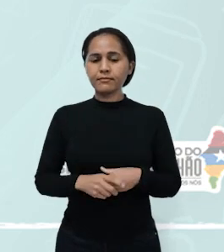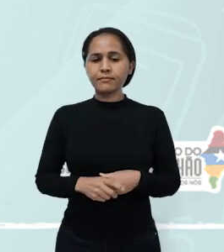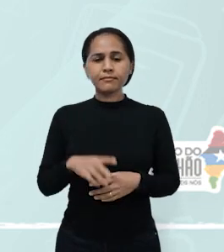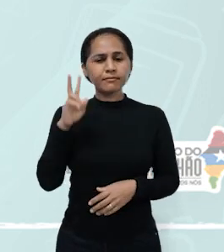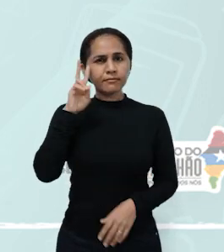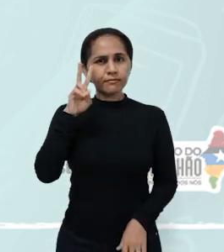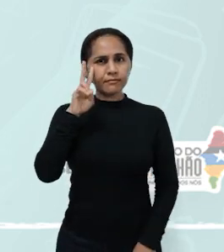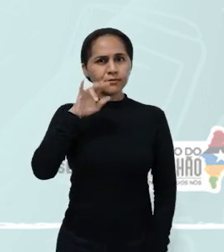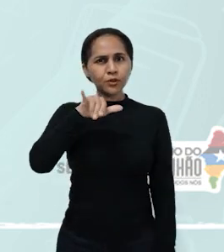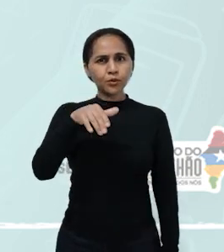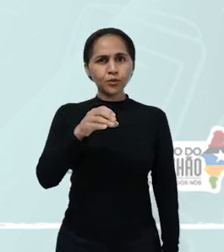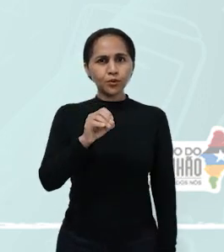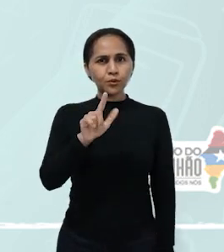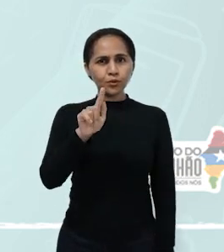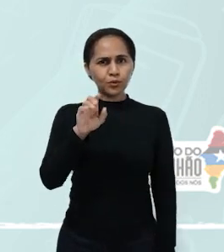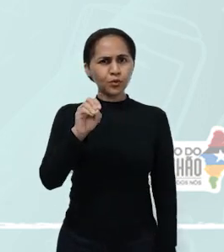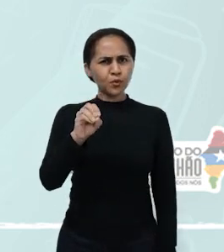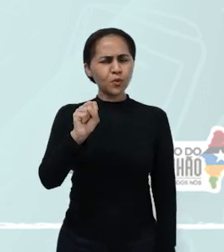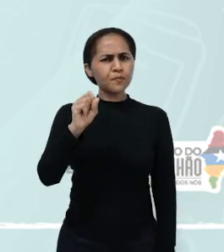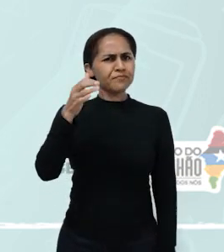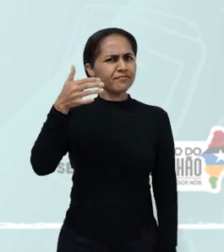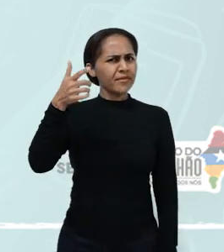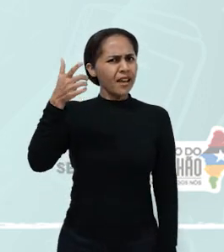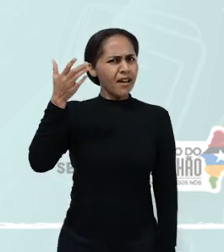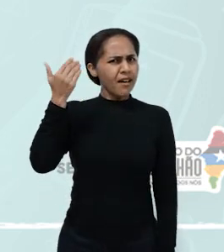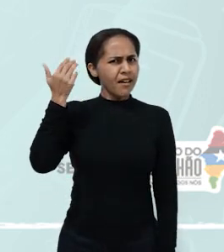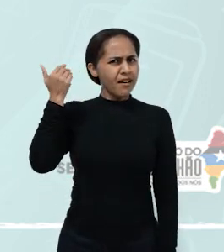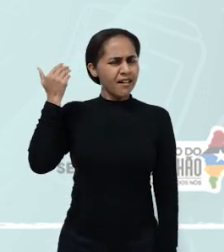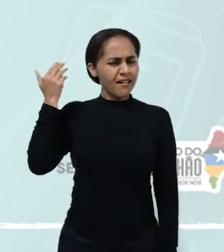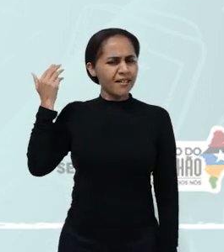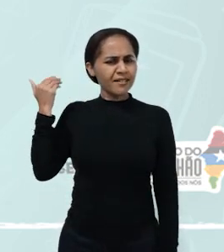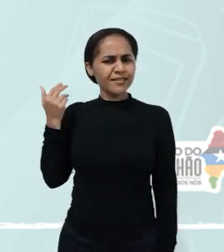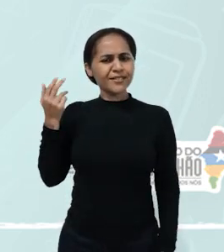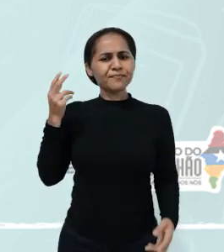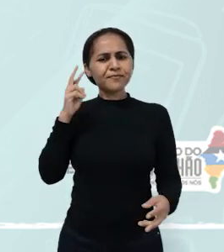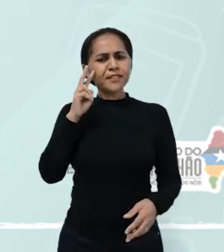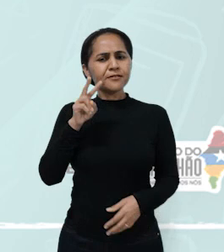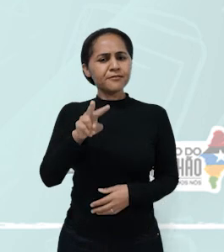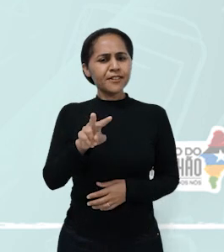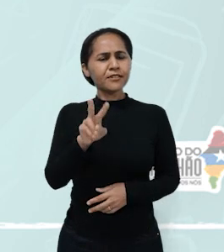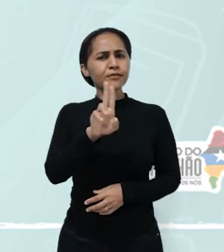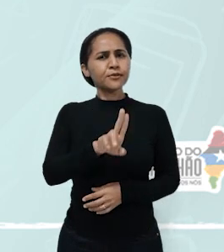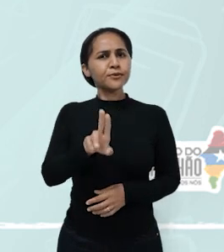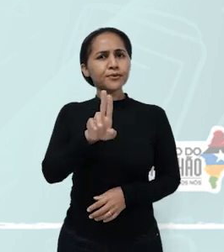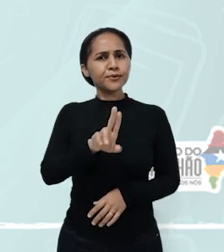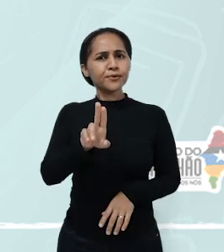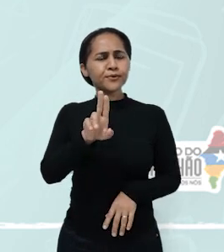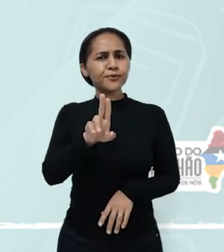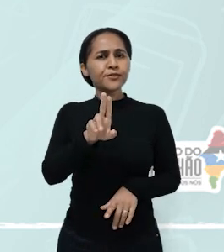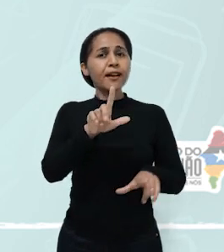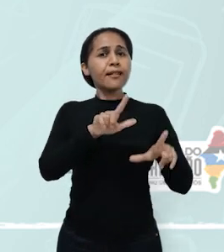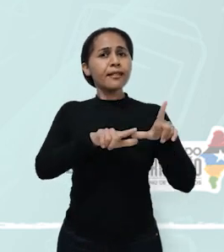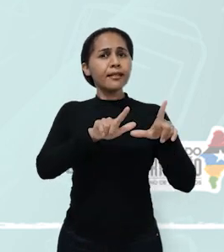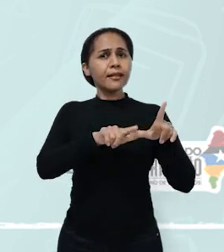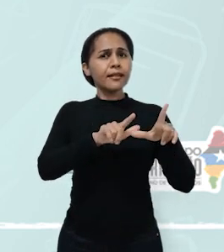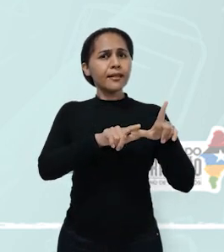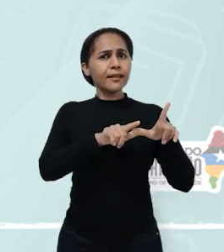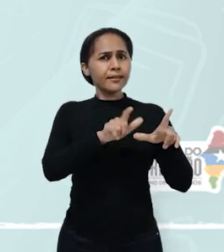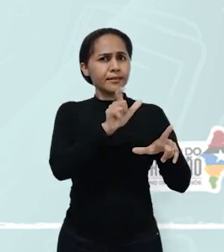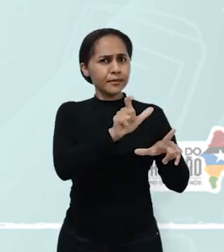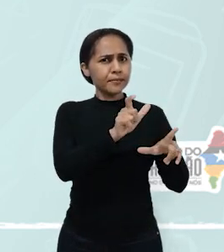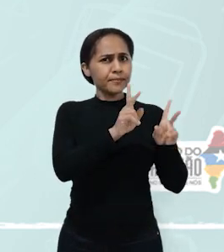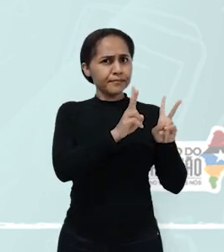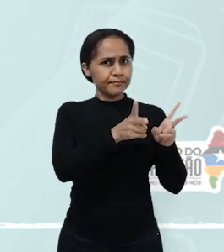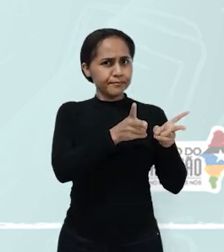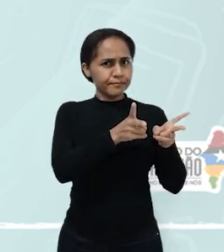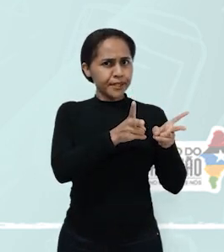jogos linguísticos mais antigos é a dos anagramas, que consiste em usar as mesmas letras de uma